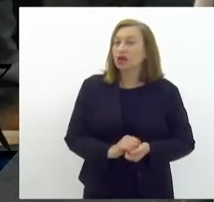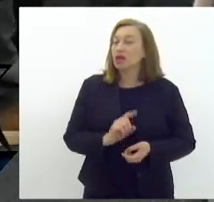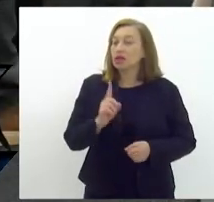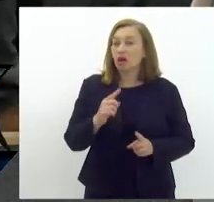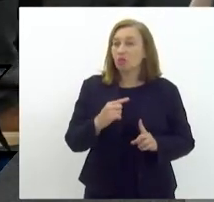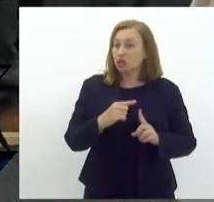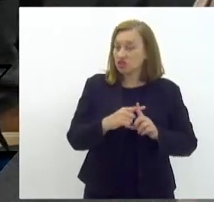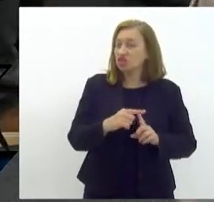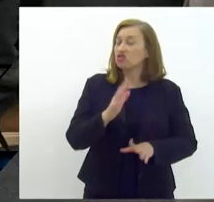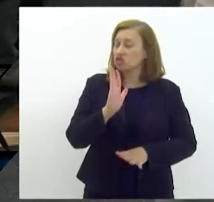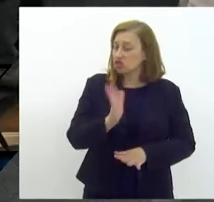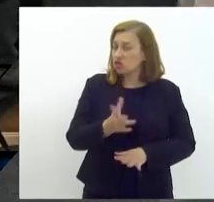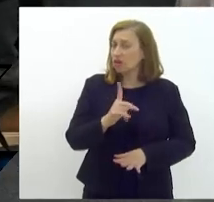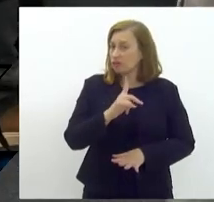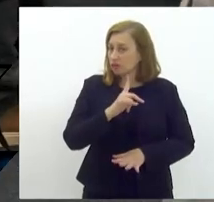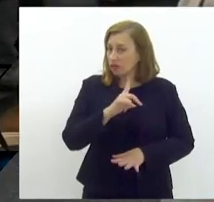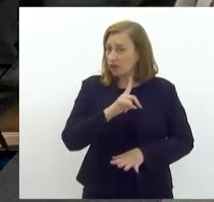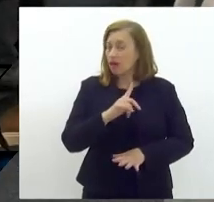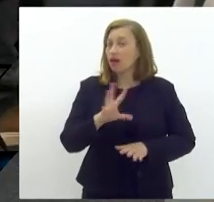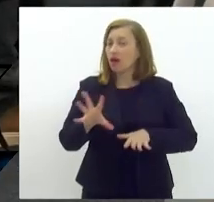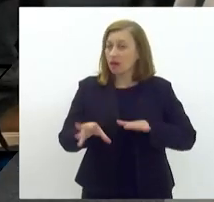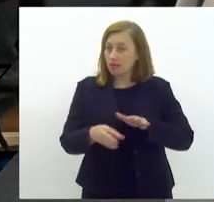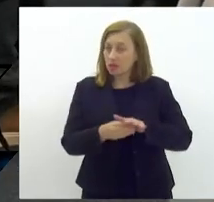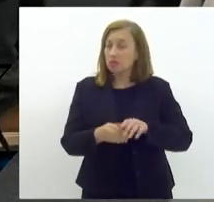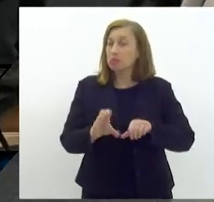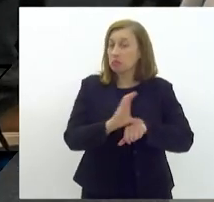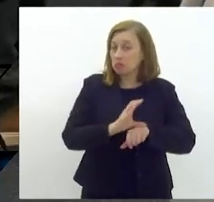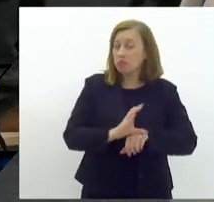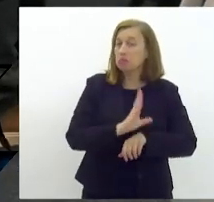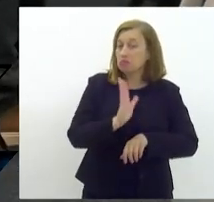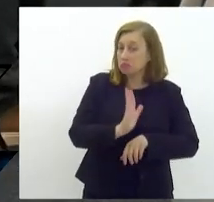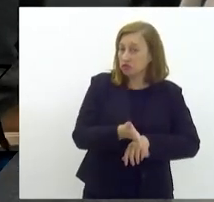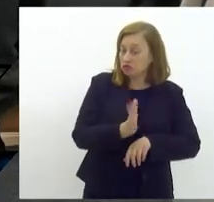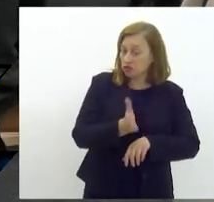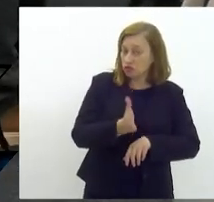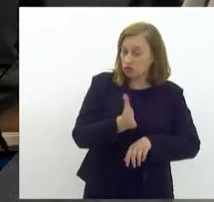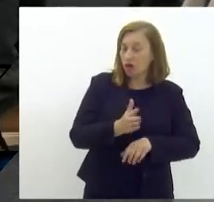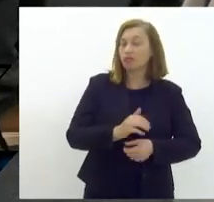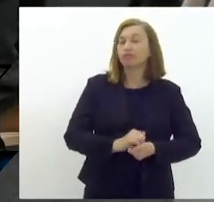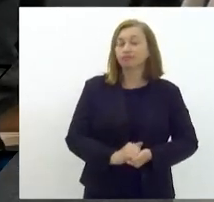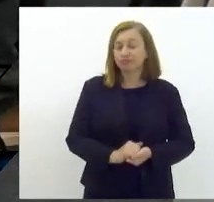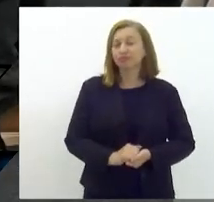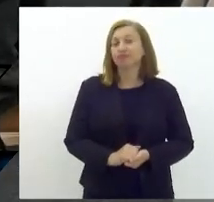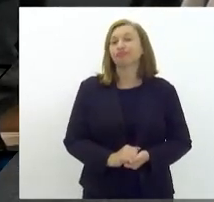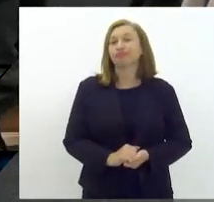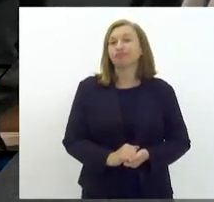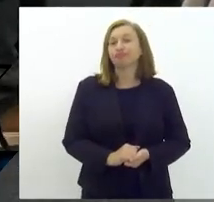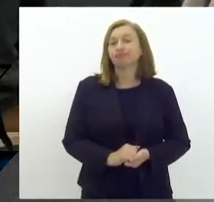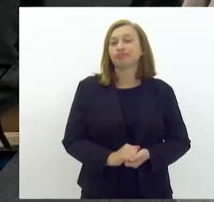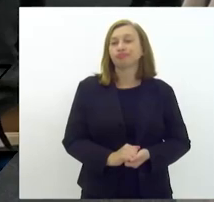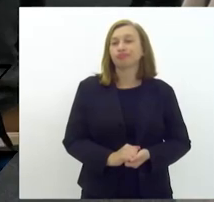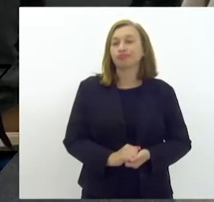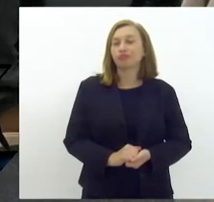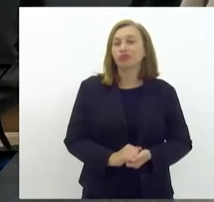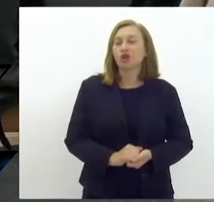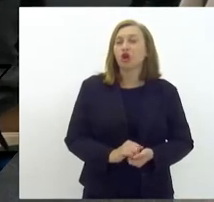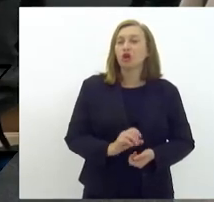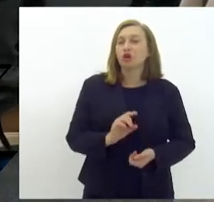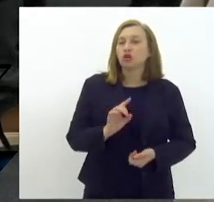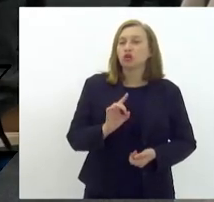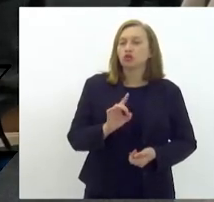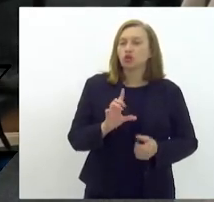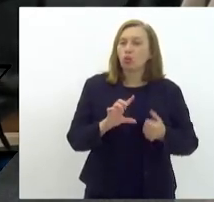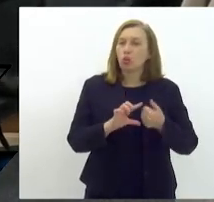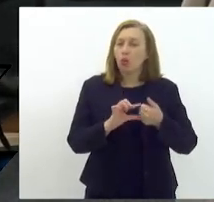já existe essa emenda constitucional já existe a emenda constitucional apenas ela tem